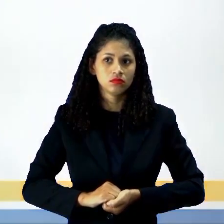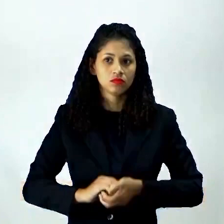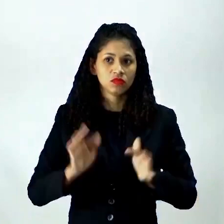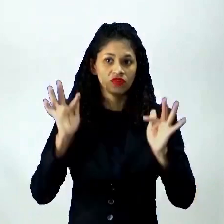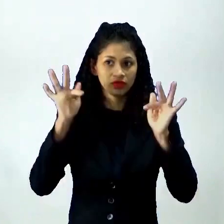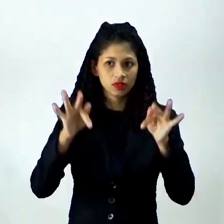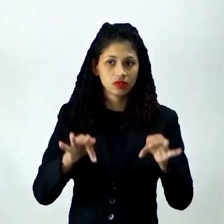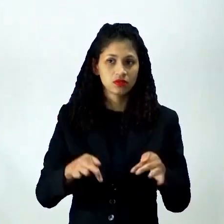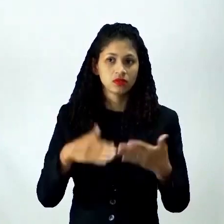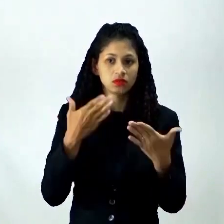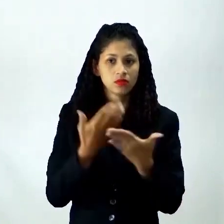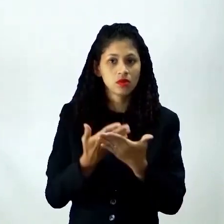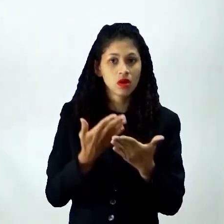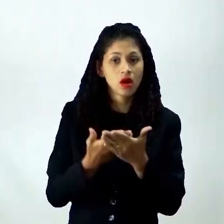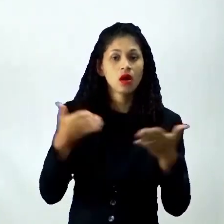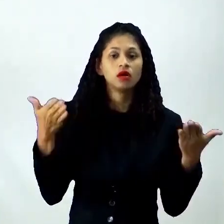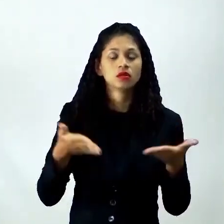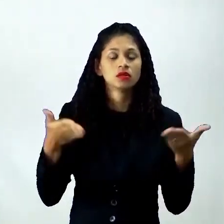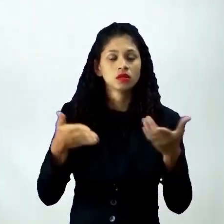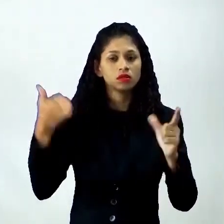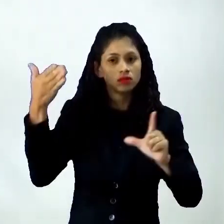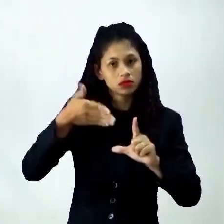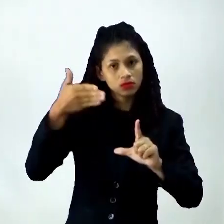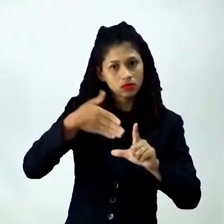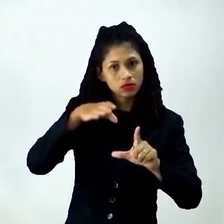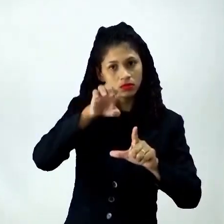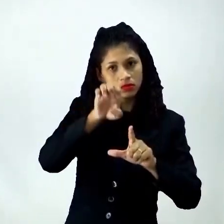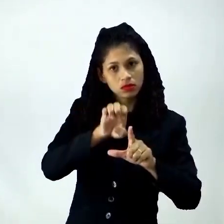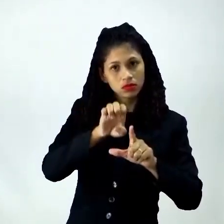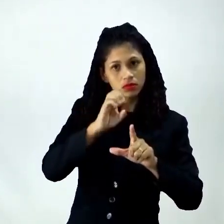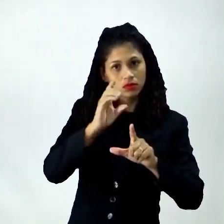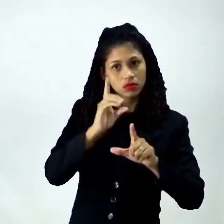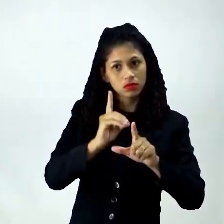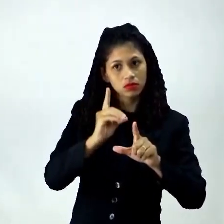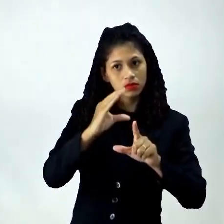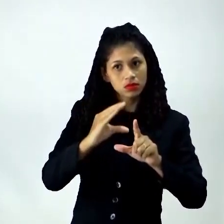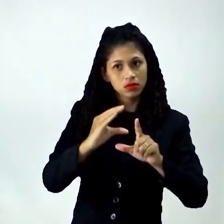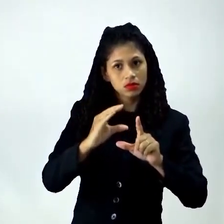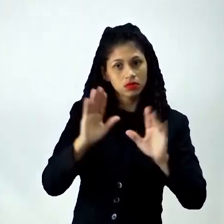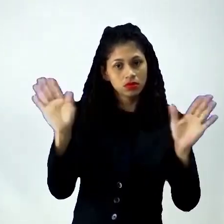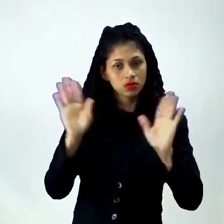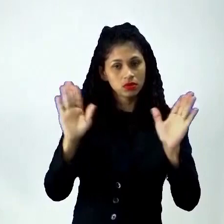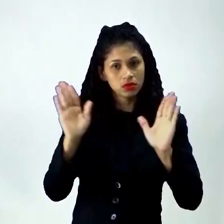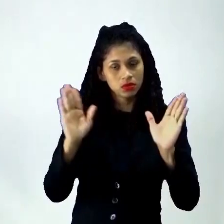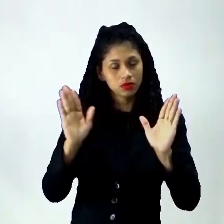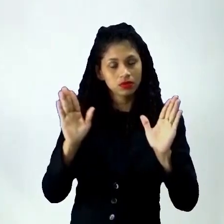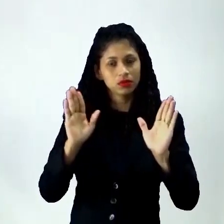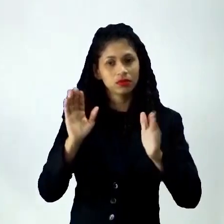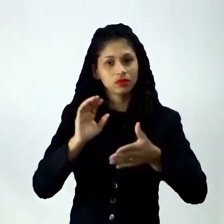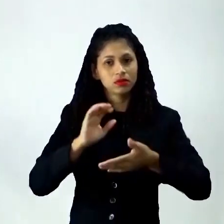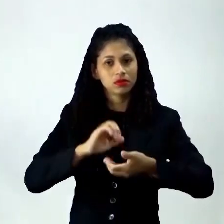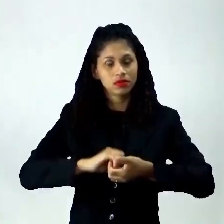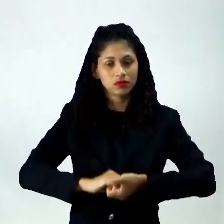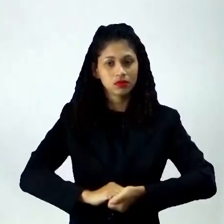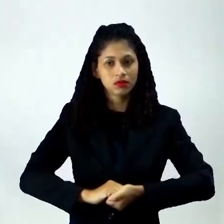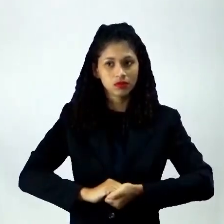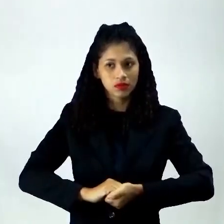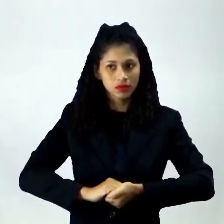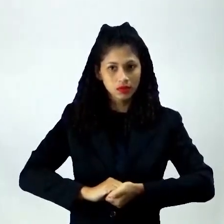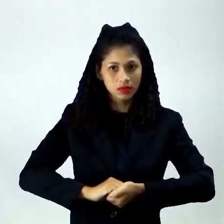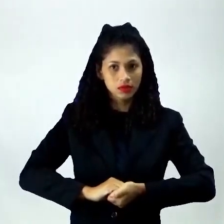Finalizamos a aula de hoje, ok? Para mais informações, acessem a plataforma Eduque. Bye bye, see you next class.